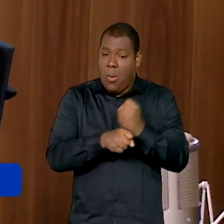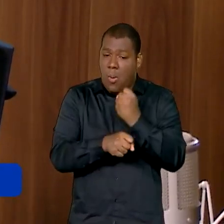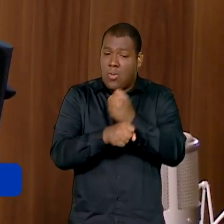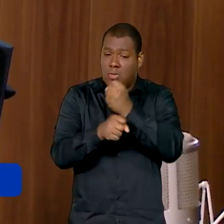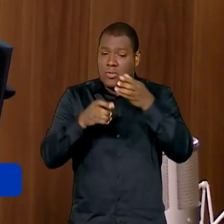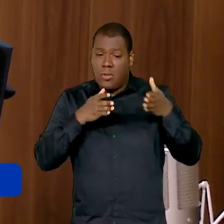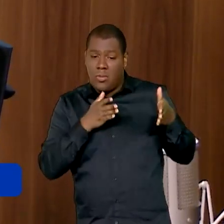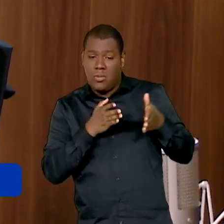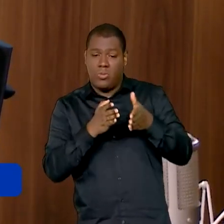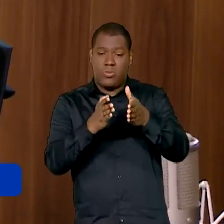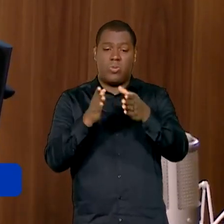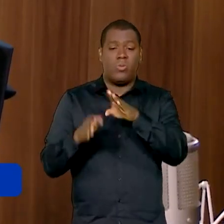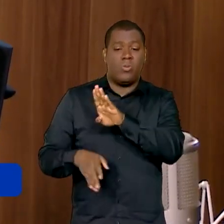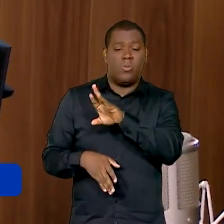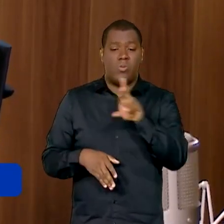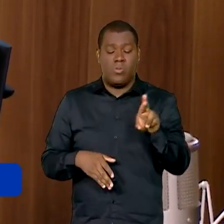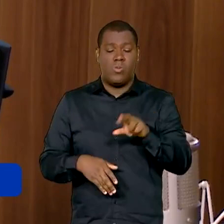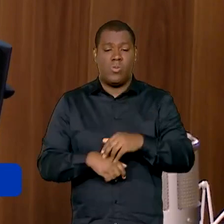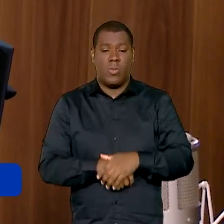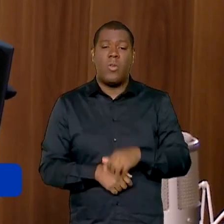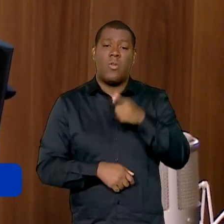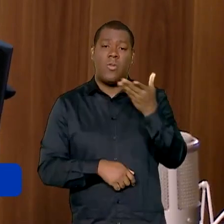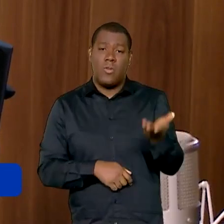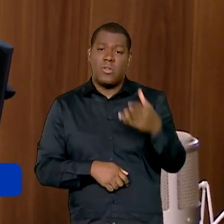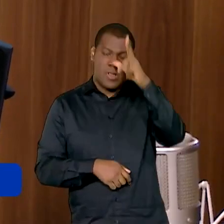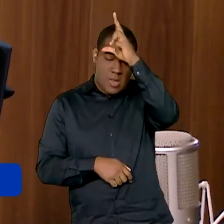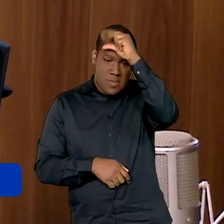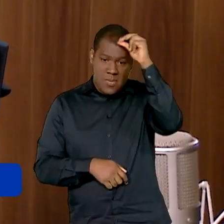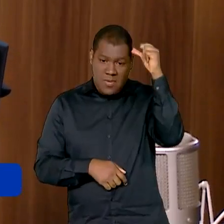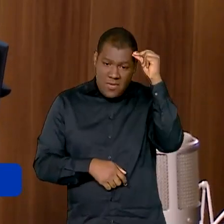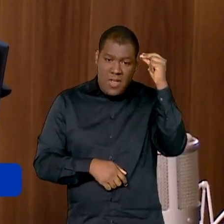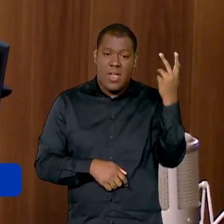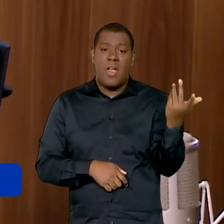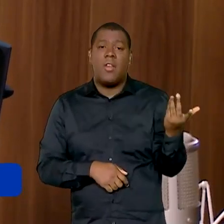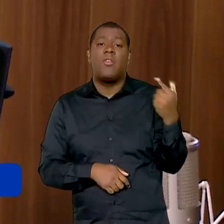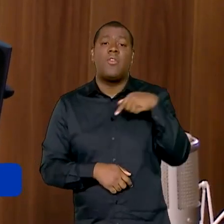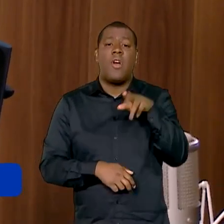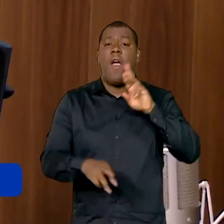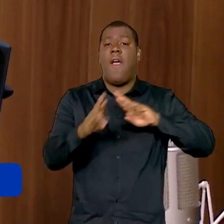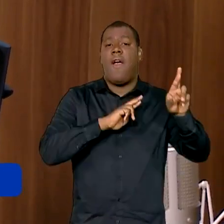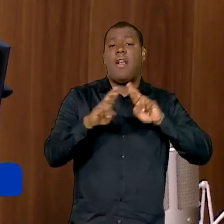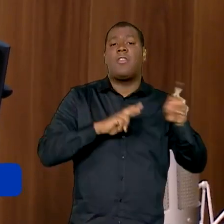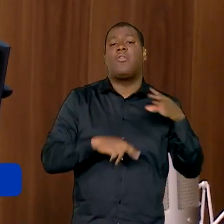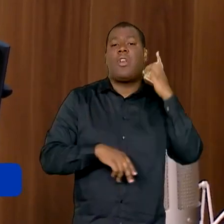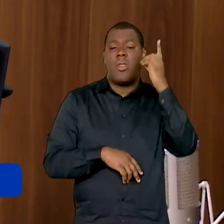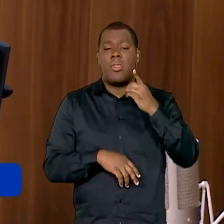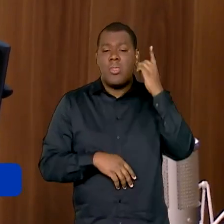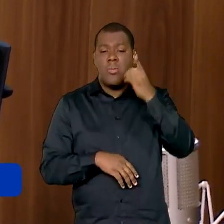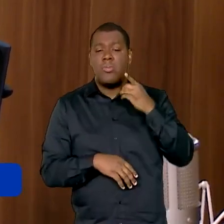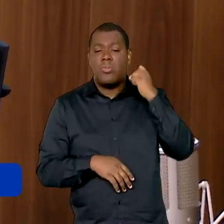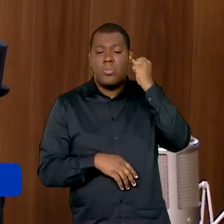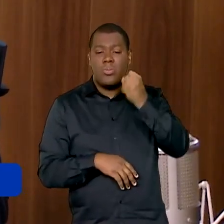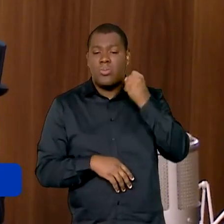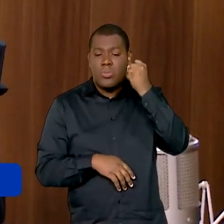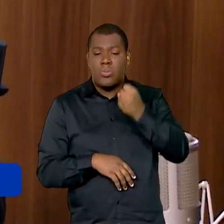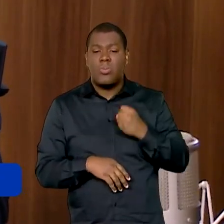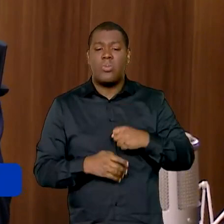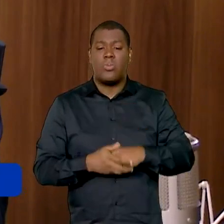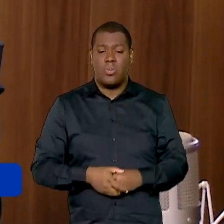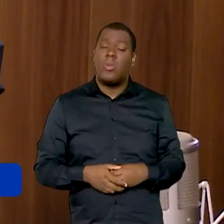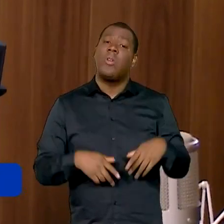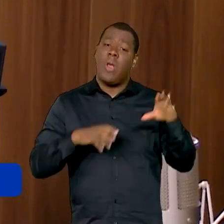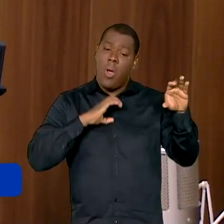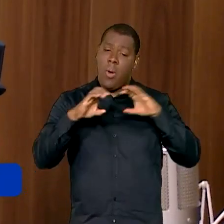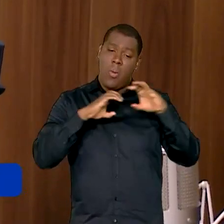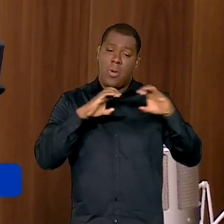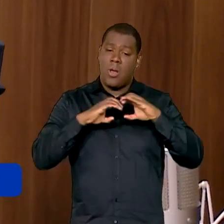prioridade. Então, você que é prefeito, que é prefeita, que tem relação com o deputado, com o senador, você pode também dialogar. Então,